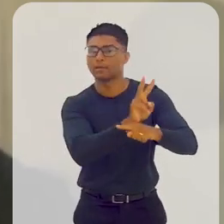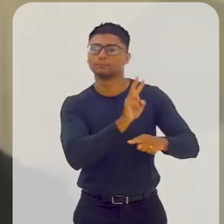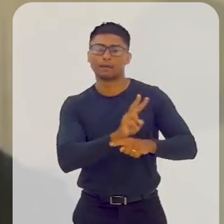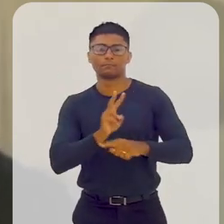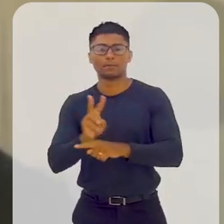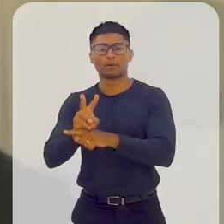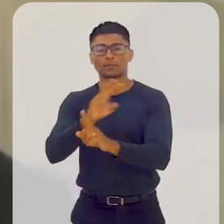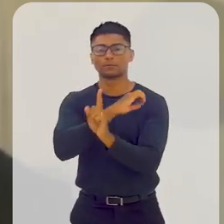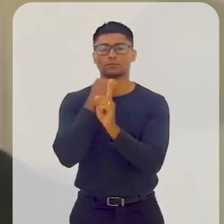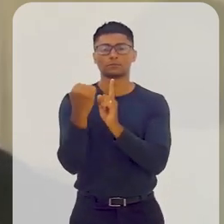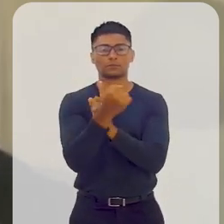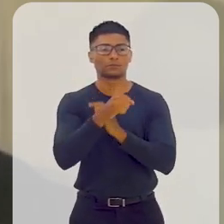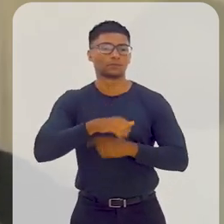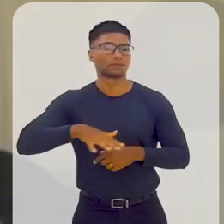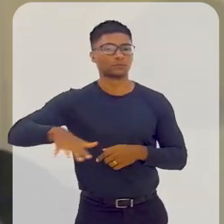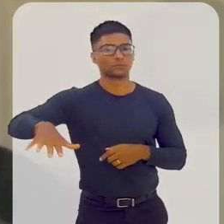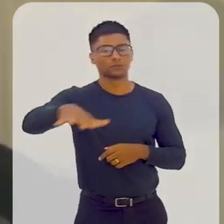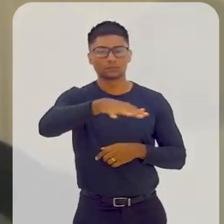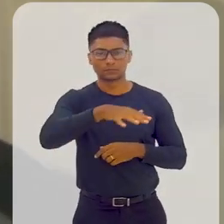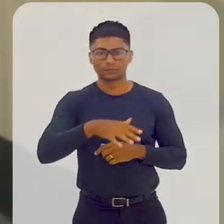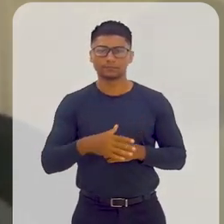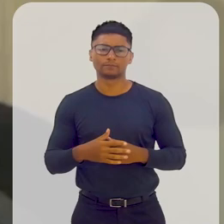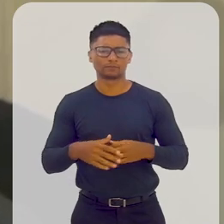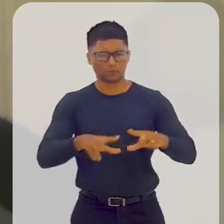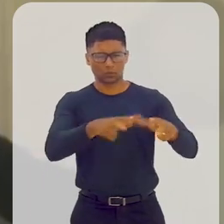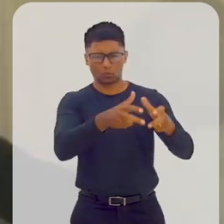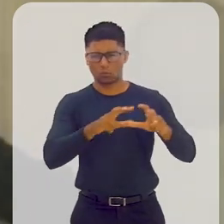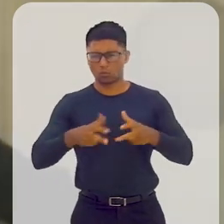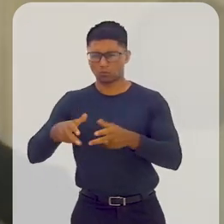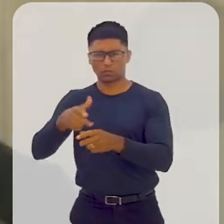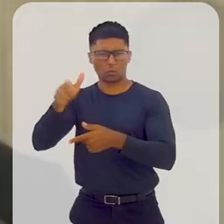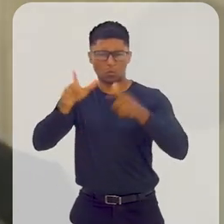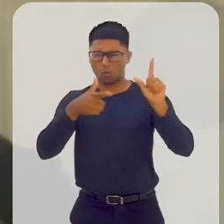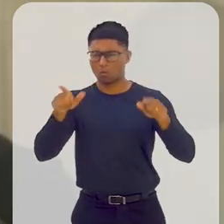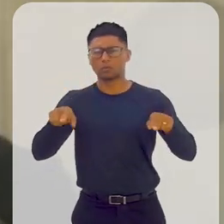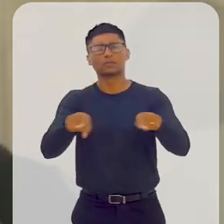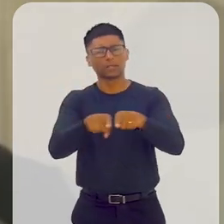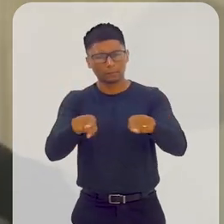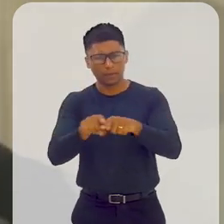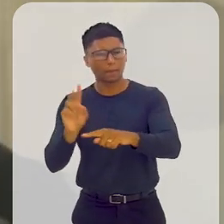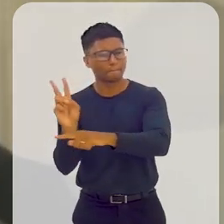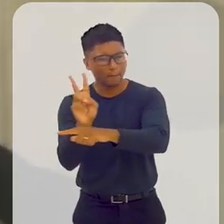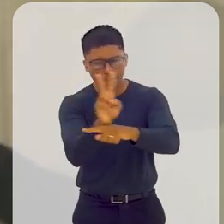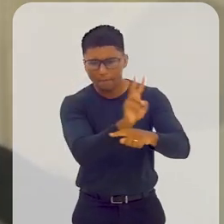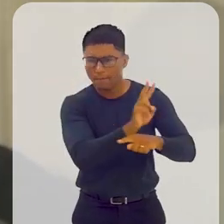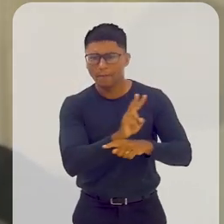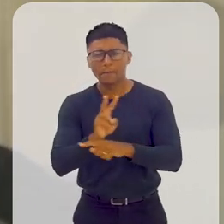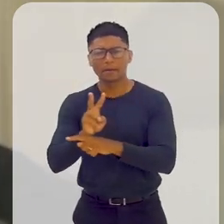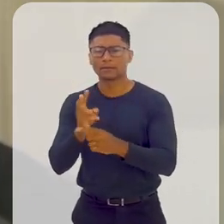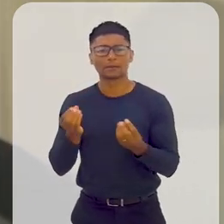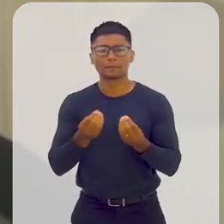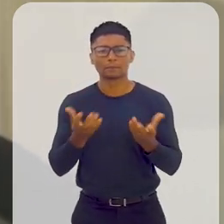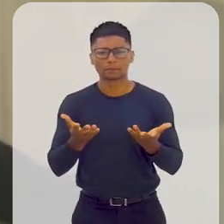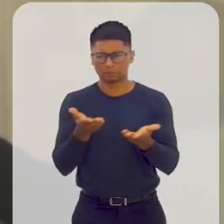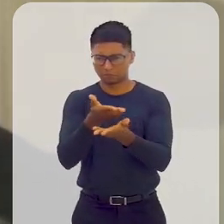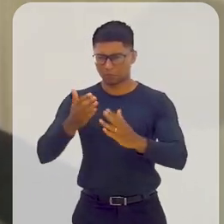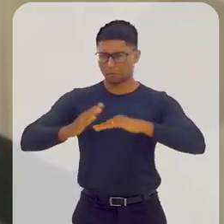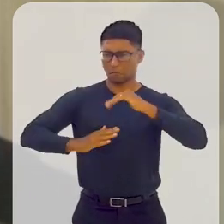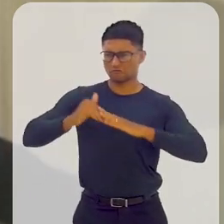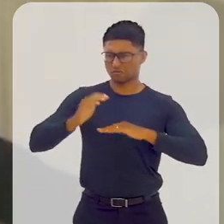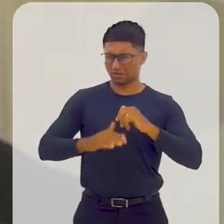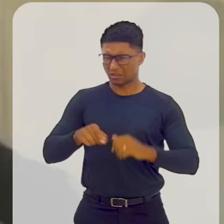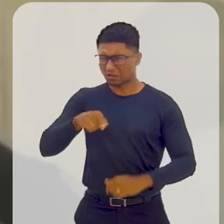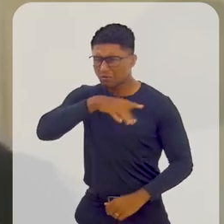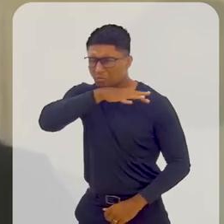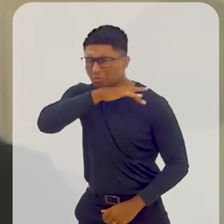função do conselho, entre outras, protegendo a sociedade, como todos os conselhos de classe, né, dos maus profissionais, né, dos